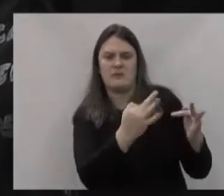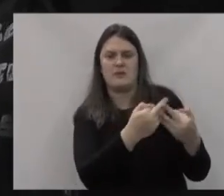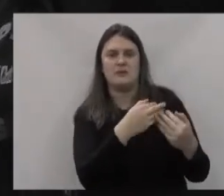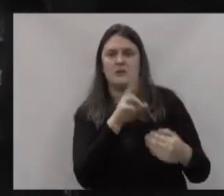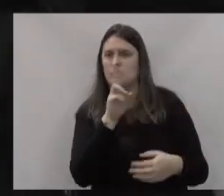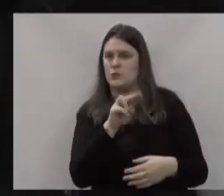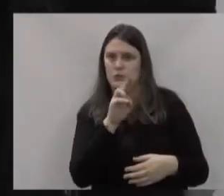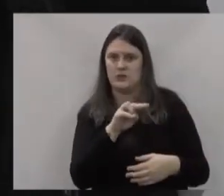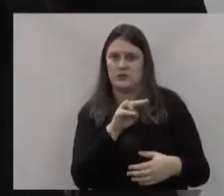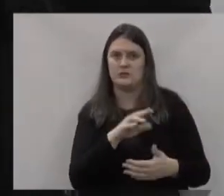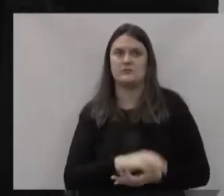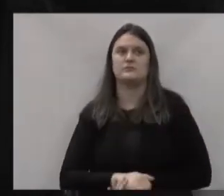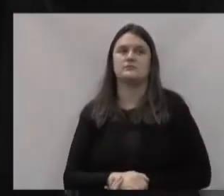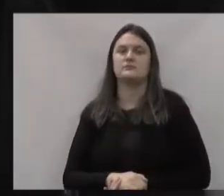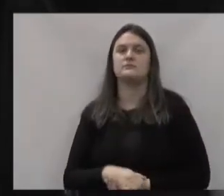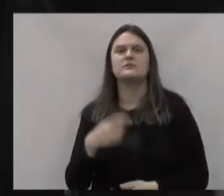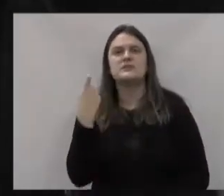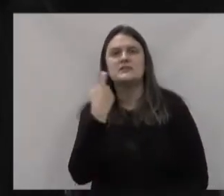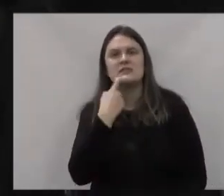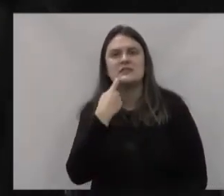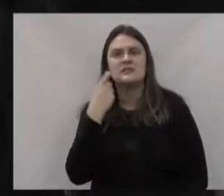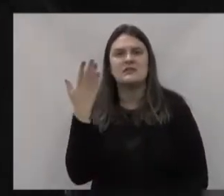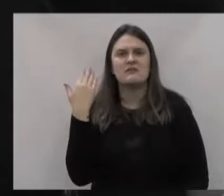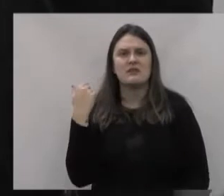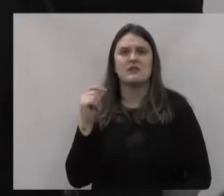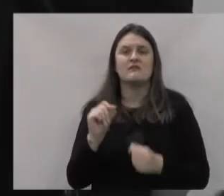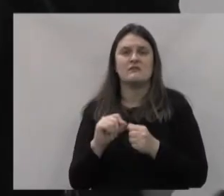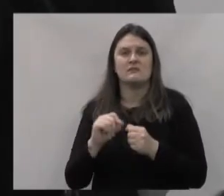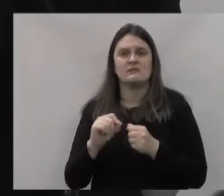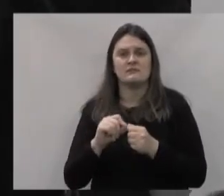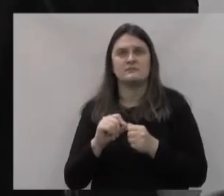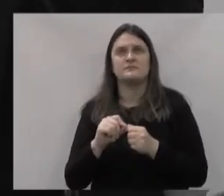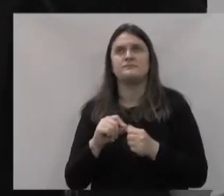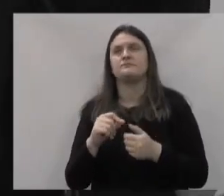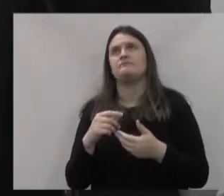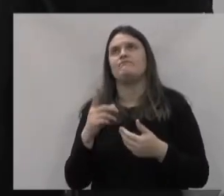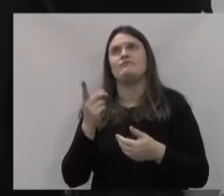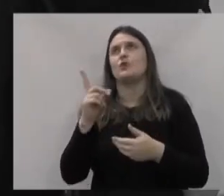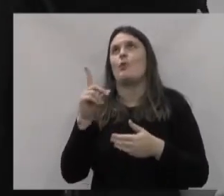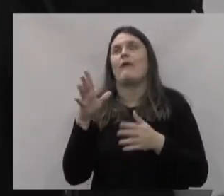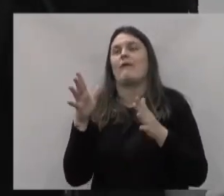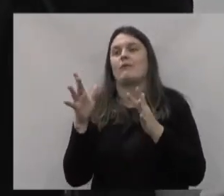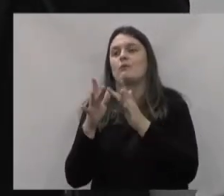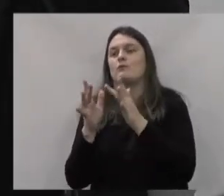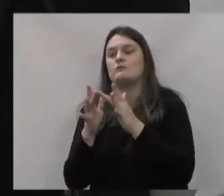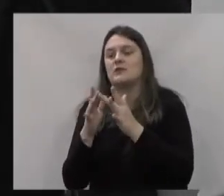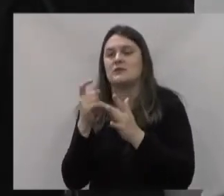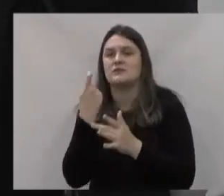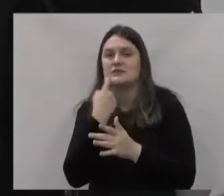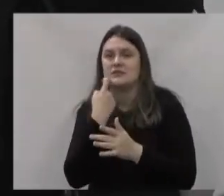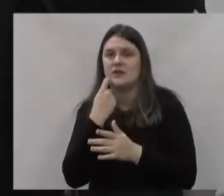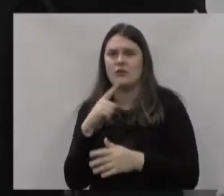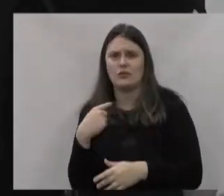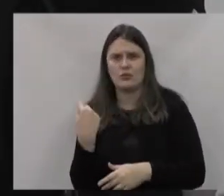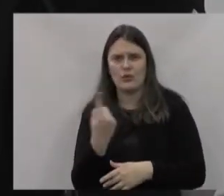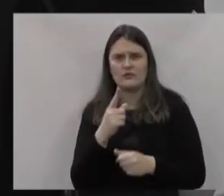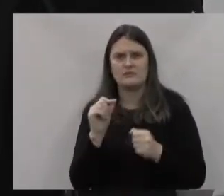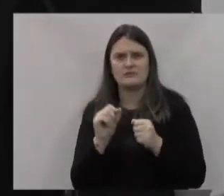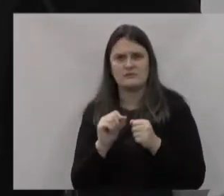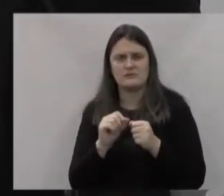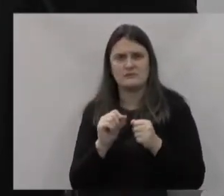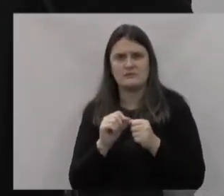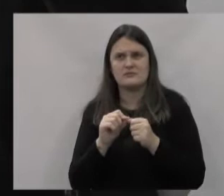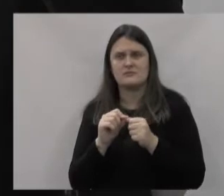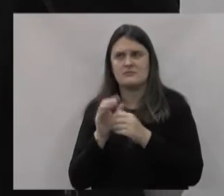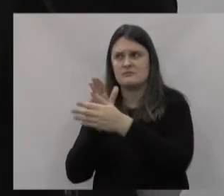também. Sexta-feira nós fizemos não fizemos atendimento na sexta-feira, nós fizemos atendimento